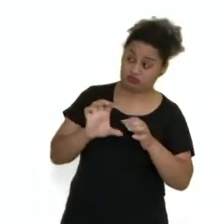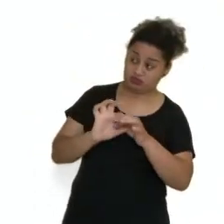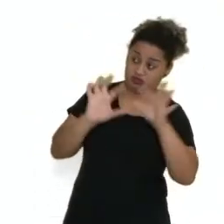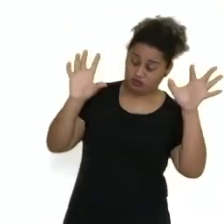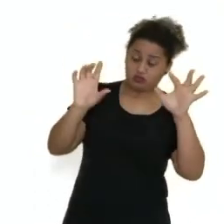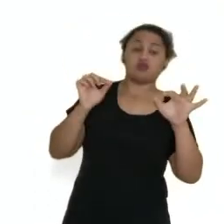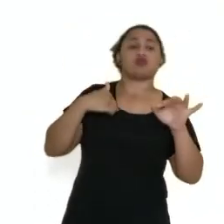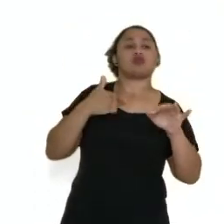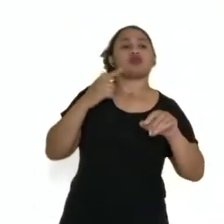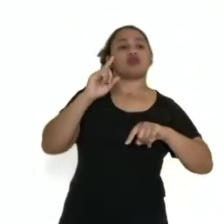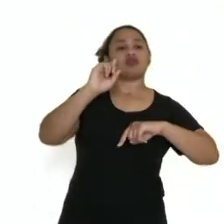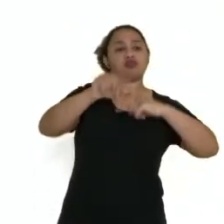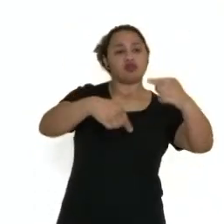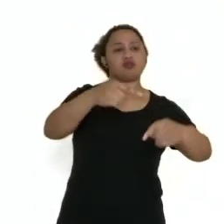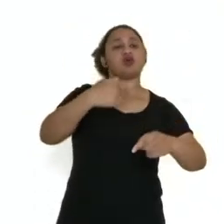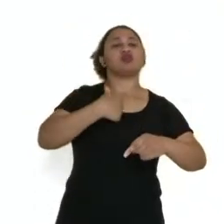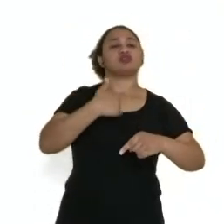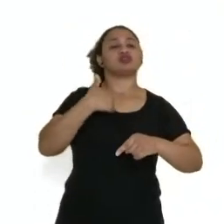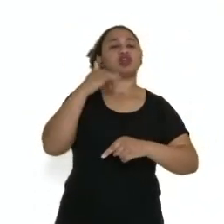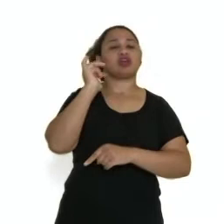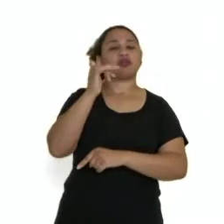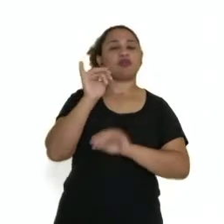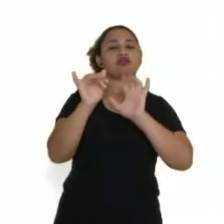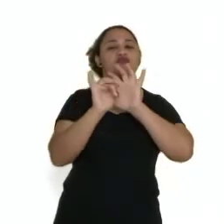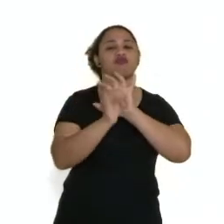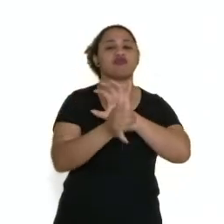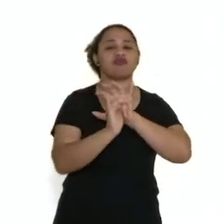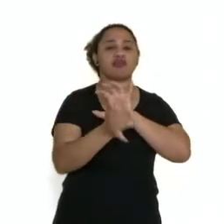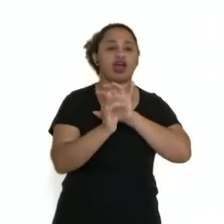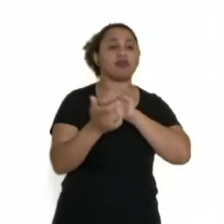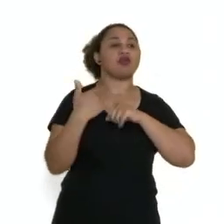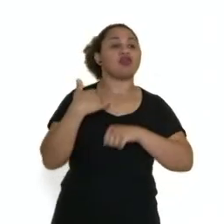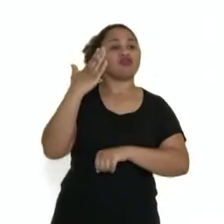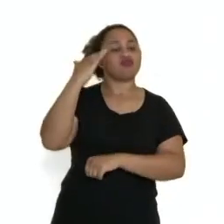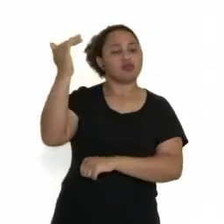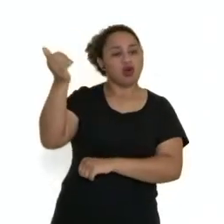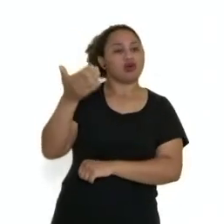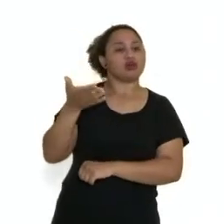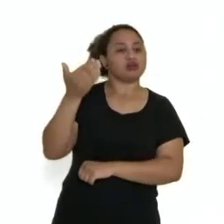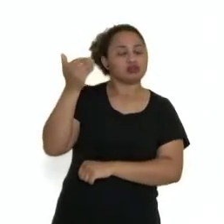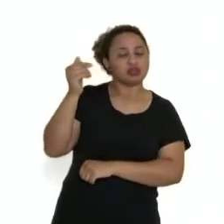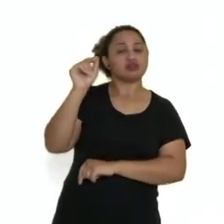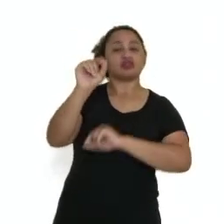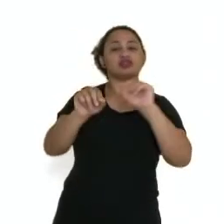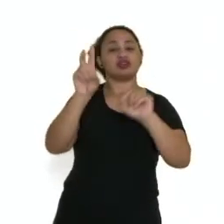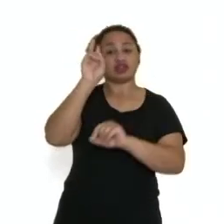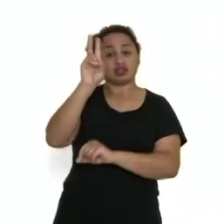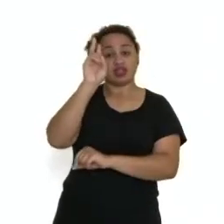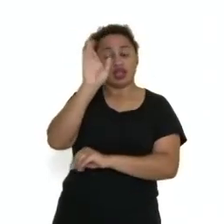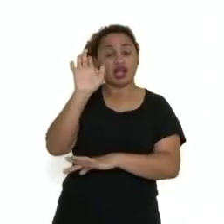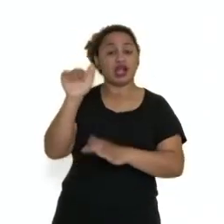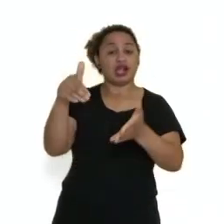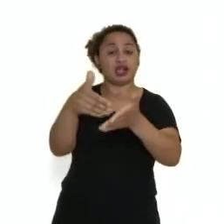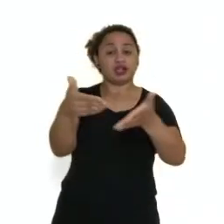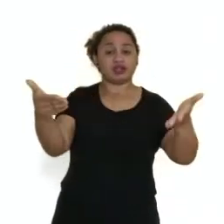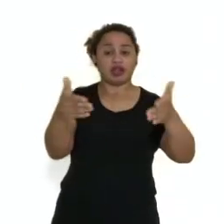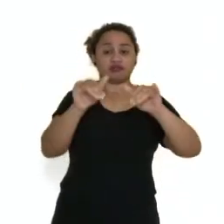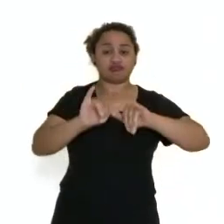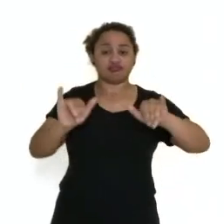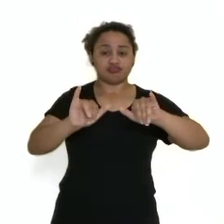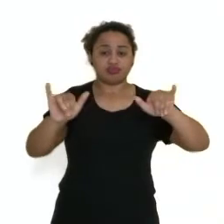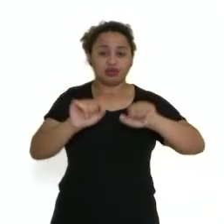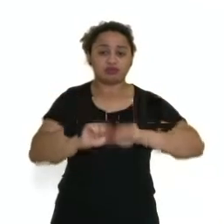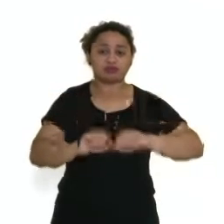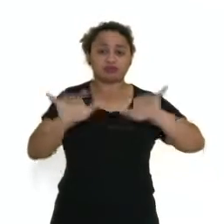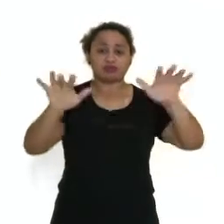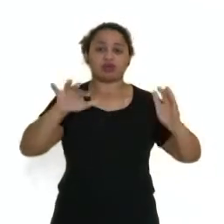tornou-se mais tarde um contador de fábulas, muito conhecido da antiguidade, cujas histórias até hoje se espalham por todo o